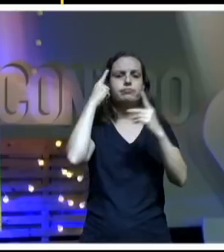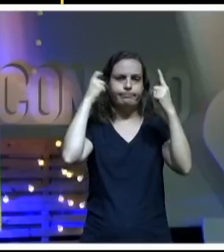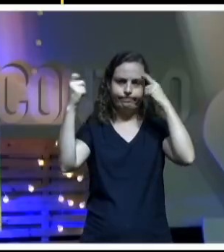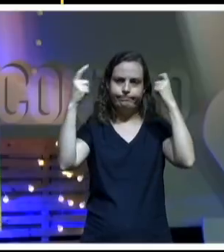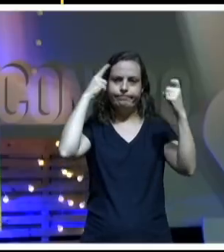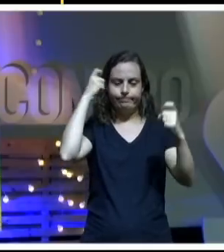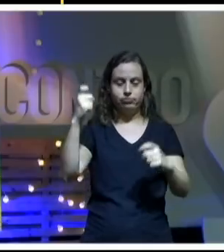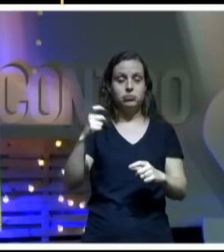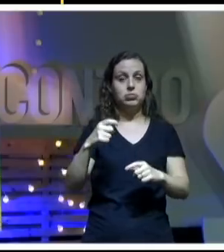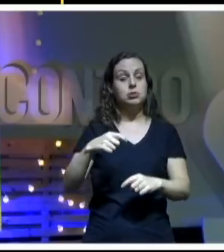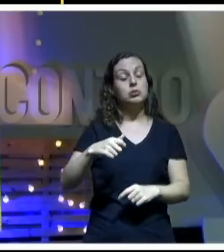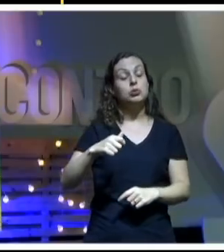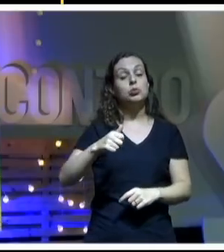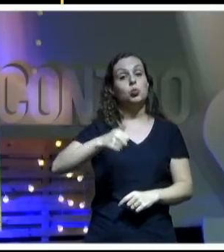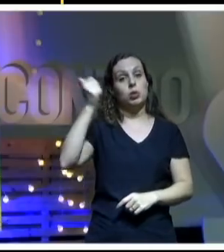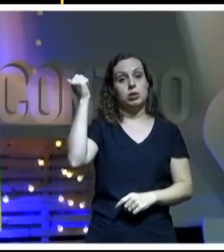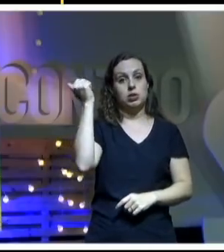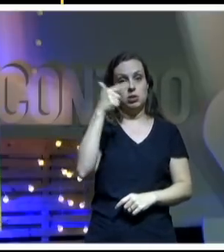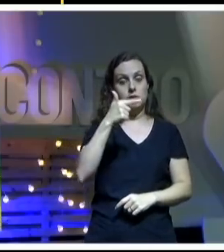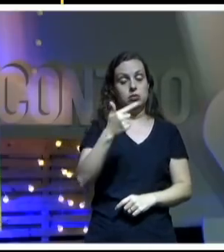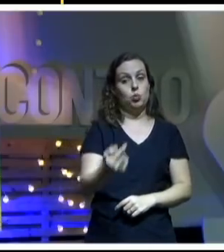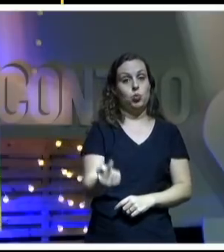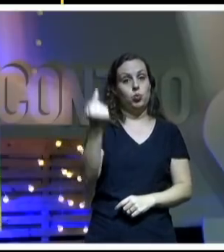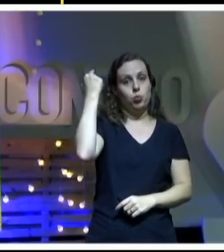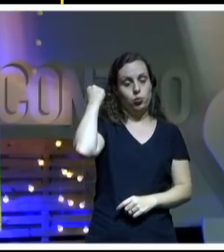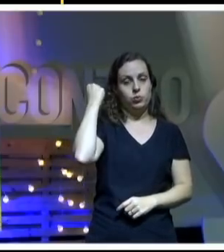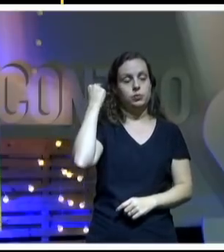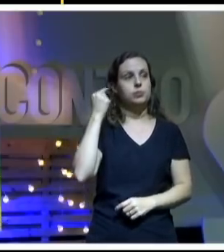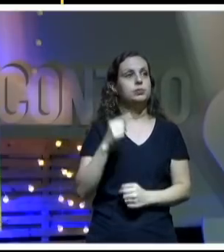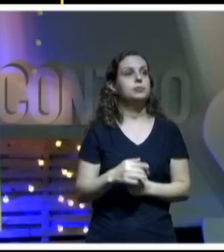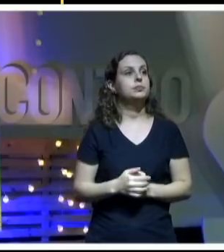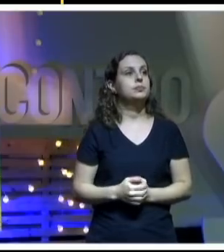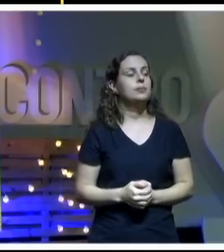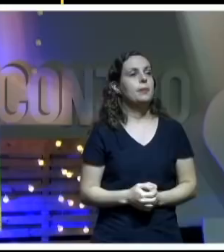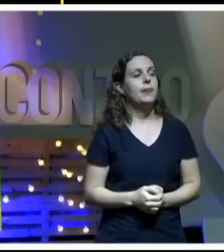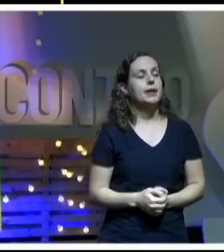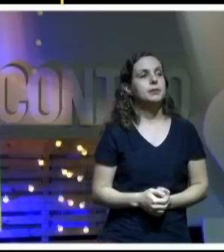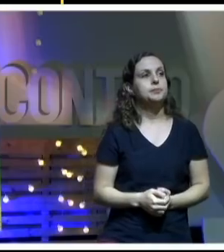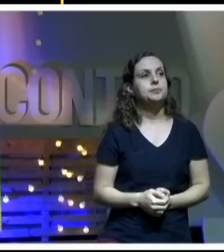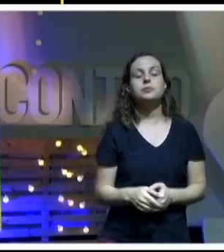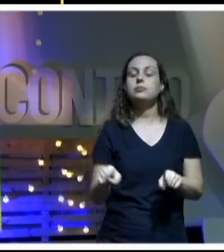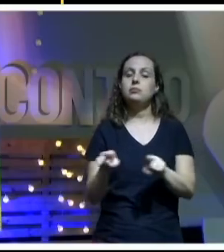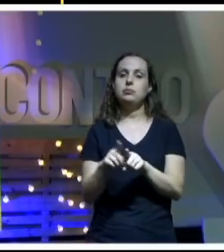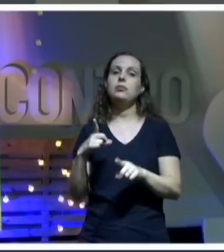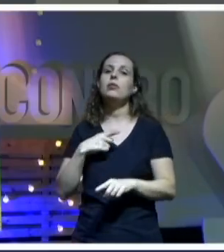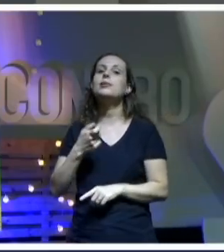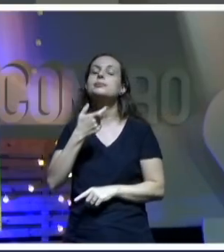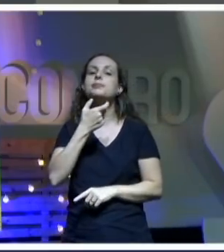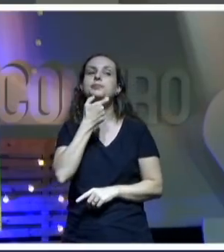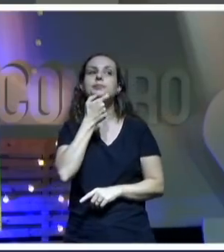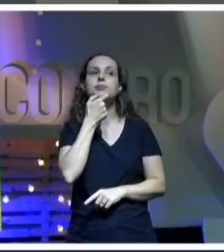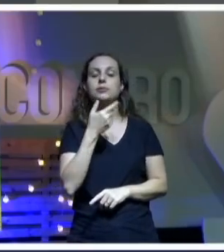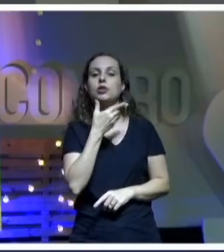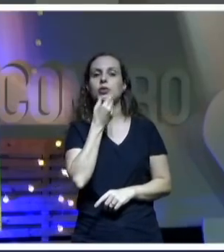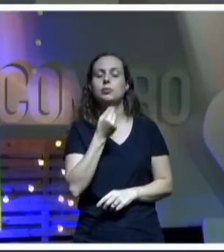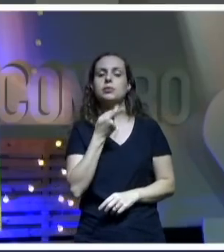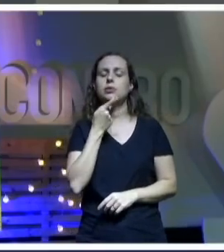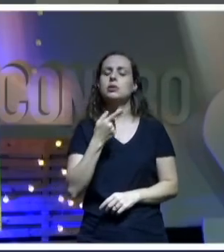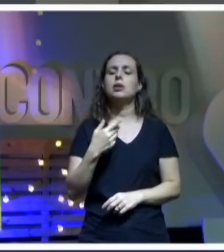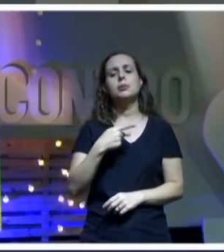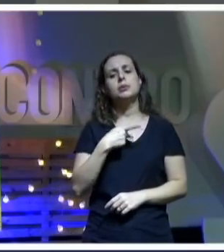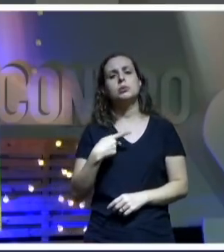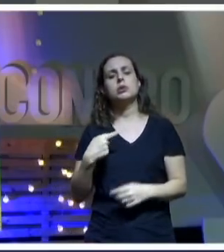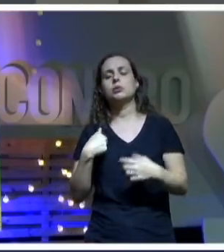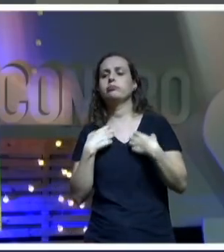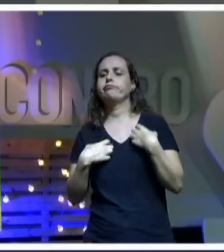necessárias para escrever um artigo acadêmico o banco já conta uma história que chegou um aluno pra ele falando assim passou por uma crise porque eu